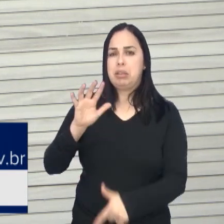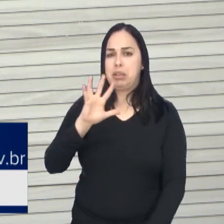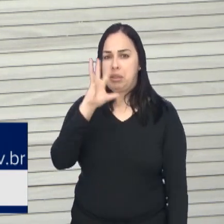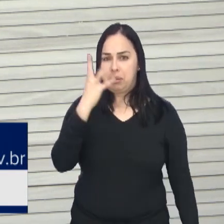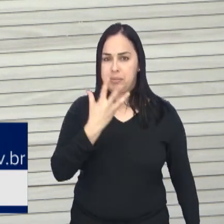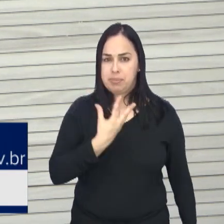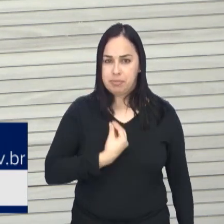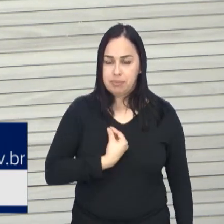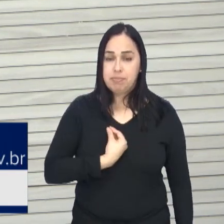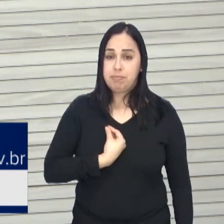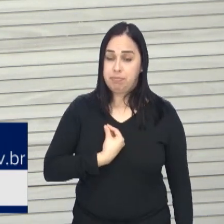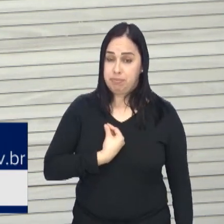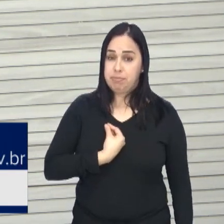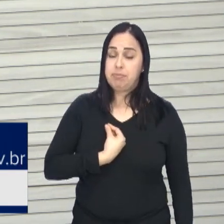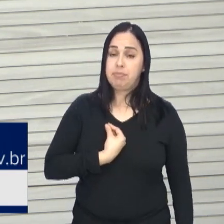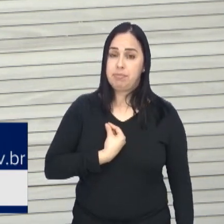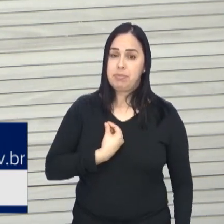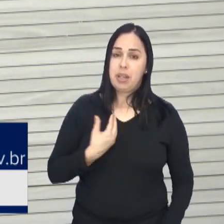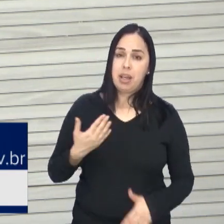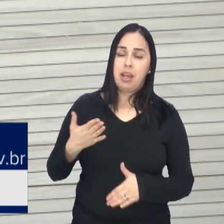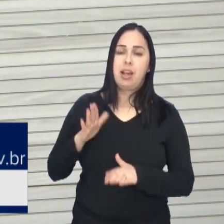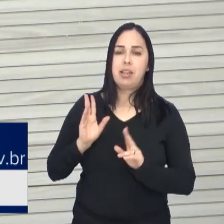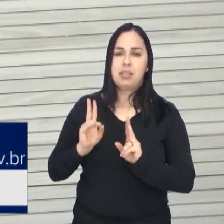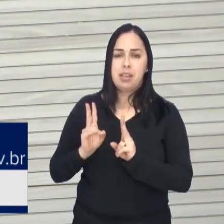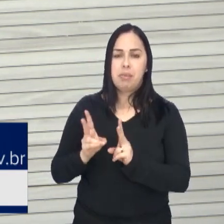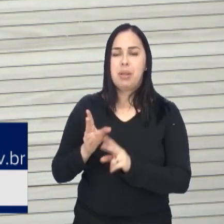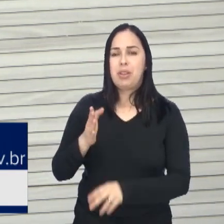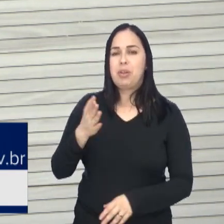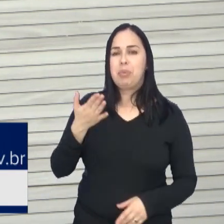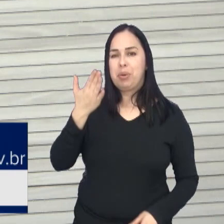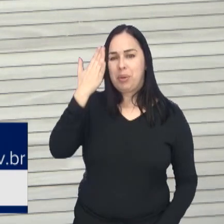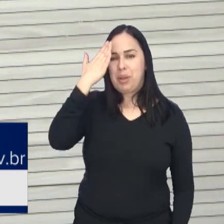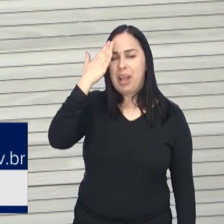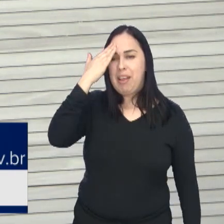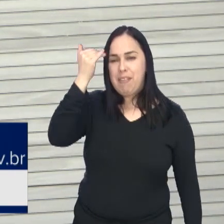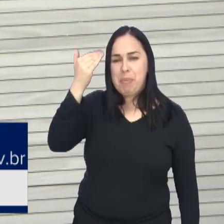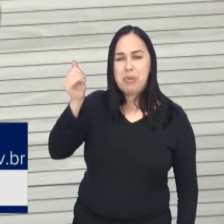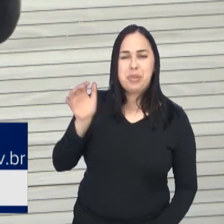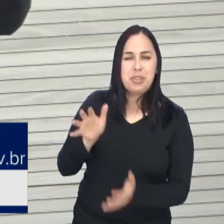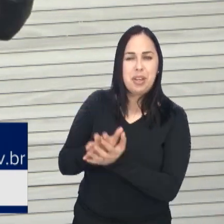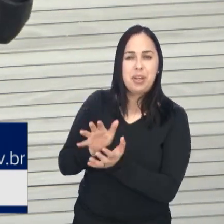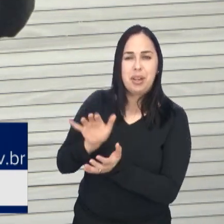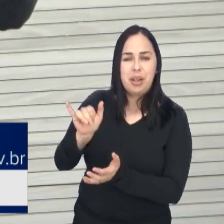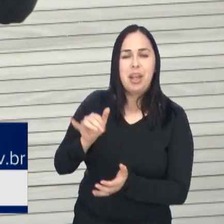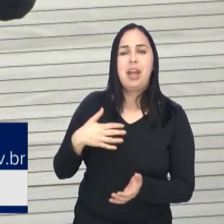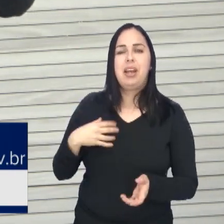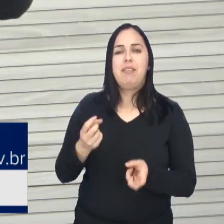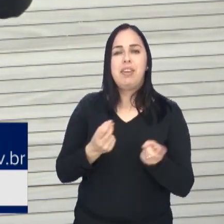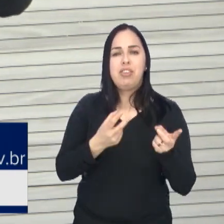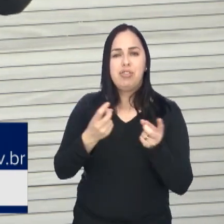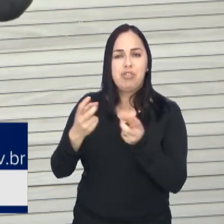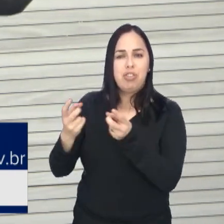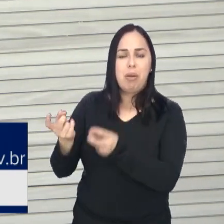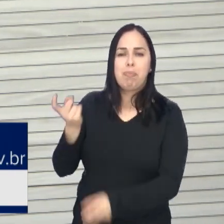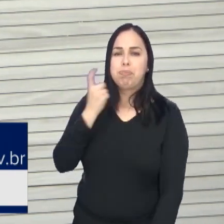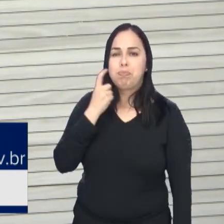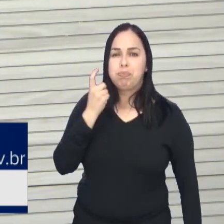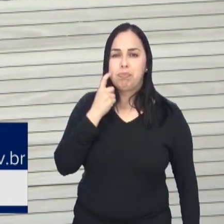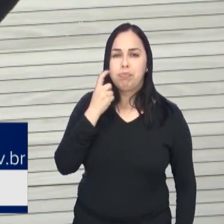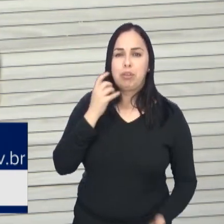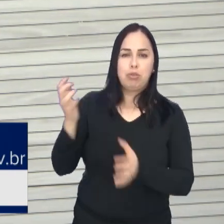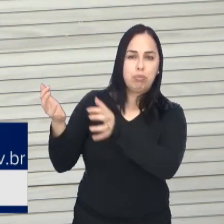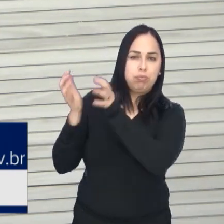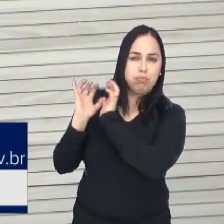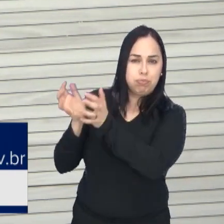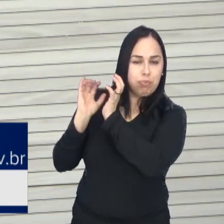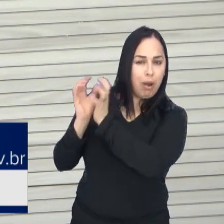Casa da Marcela. O Fábio, que era conhecidíssimo em Jacareí, que vendia bala de coco, balinha caseira em todos os comércios